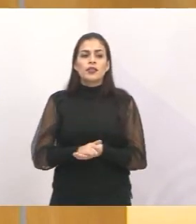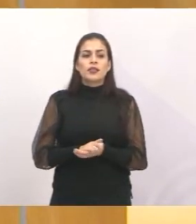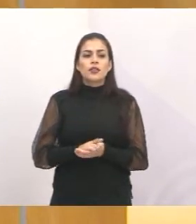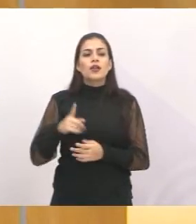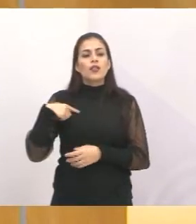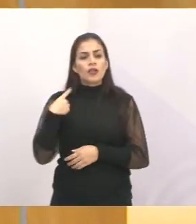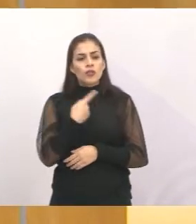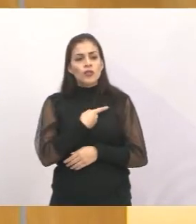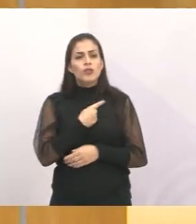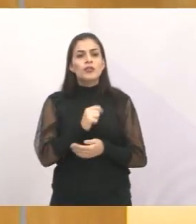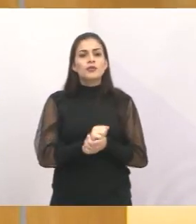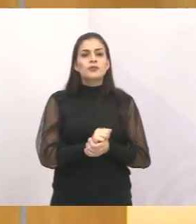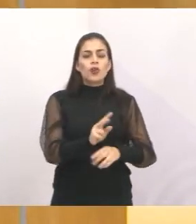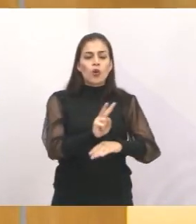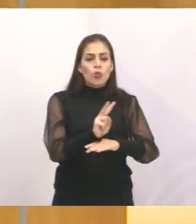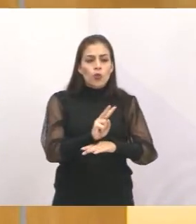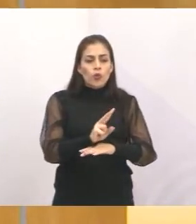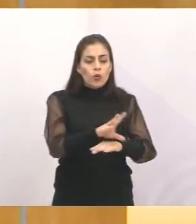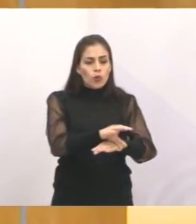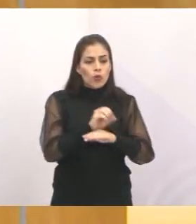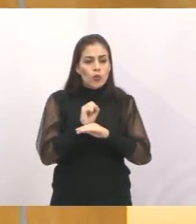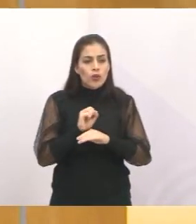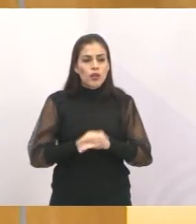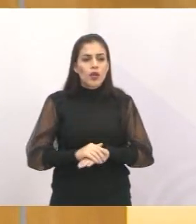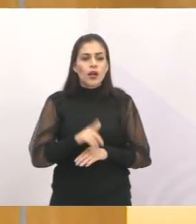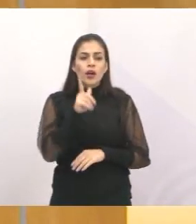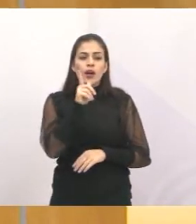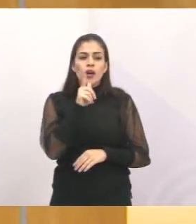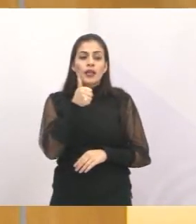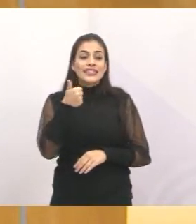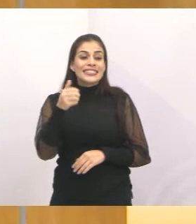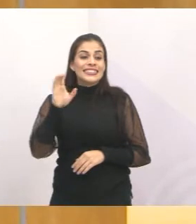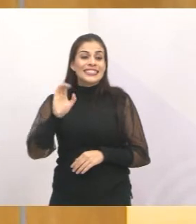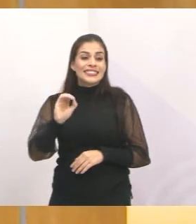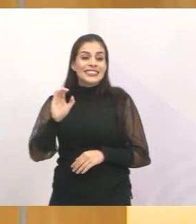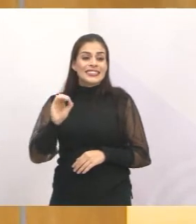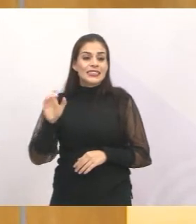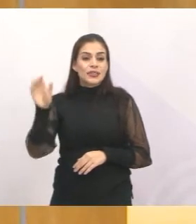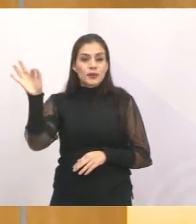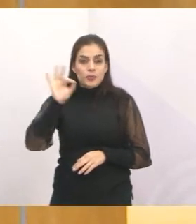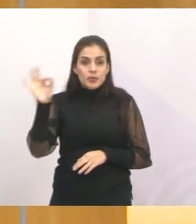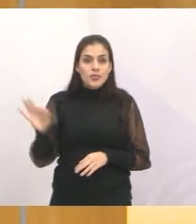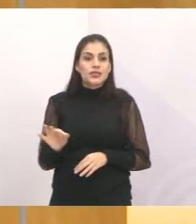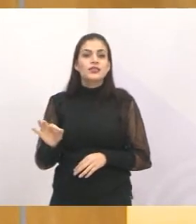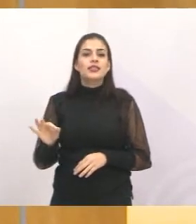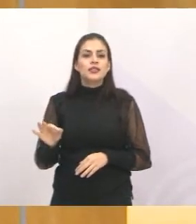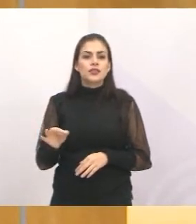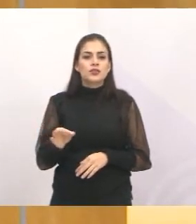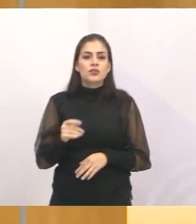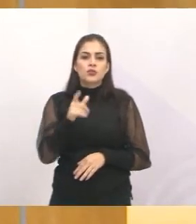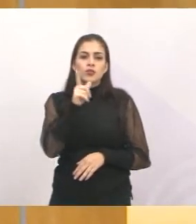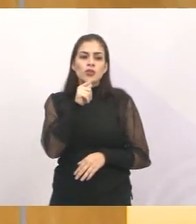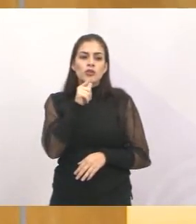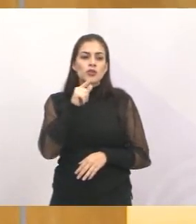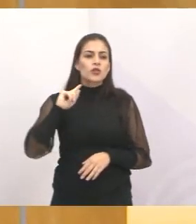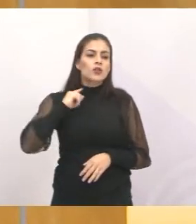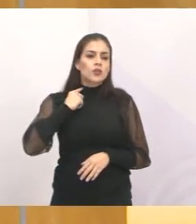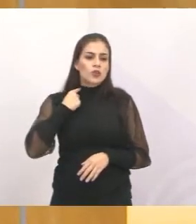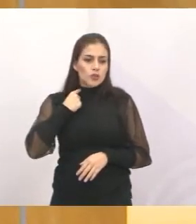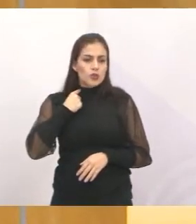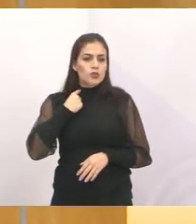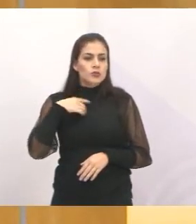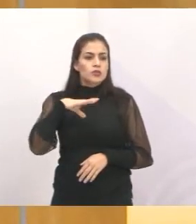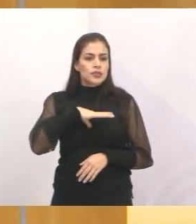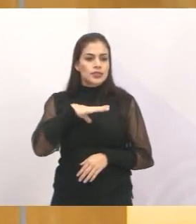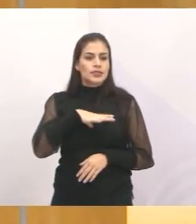do esgoto produzido na cidade. Esse programa de governo aqui é o primeiro, não é nem da segunda eleição, não é?